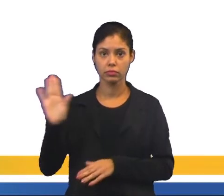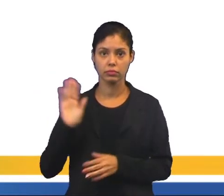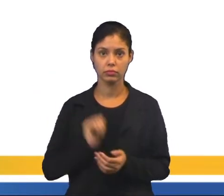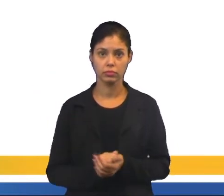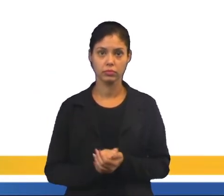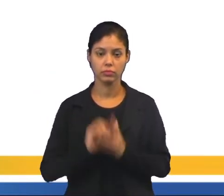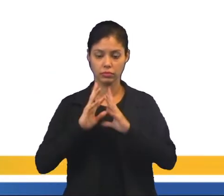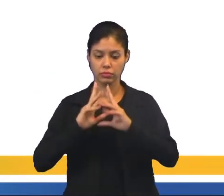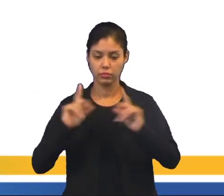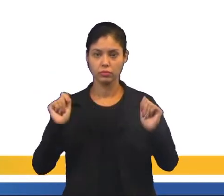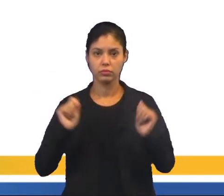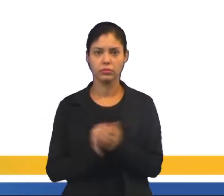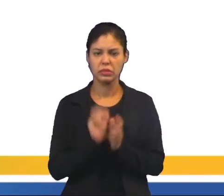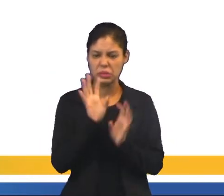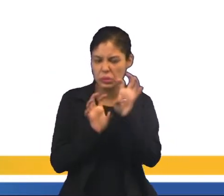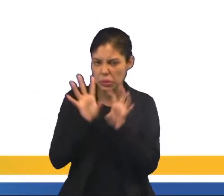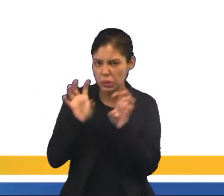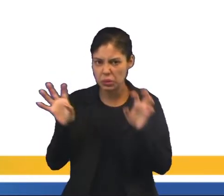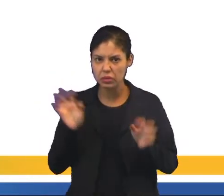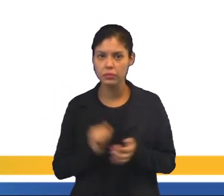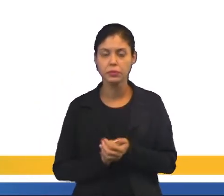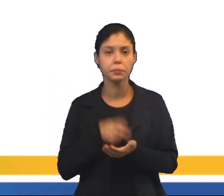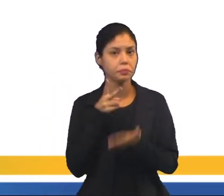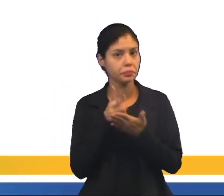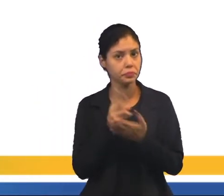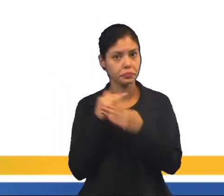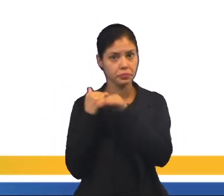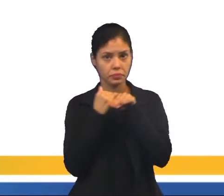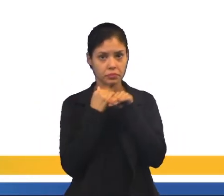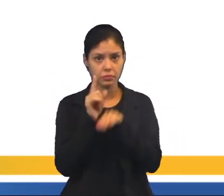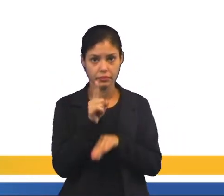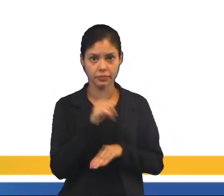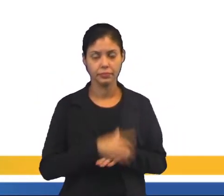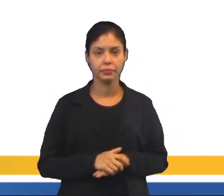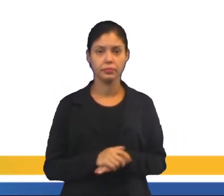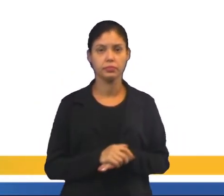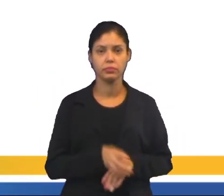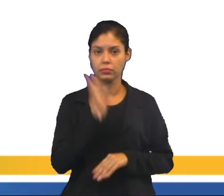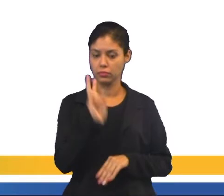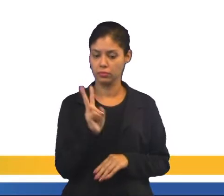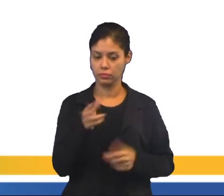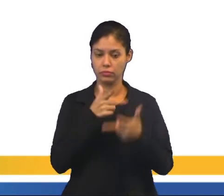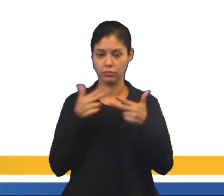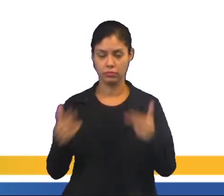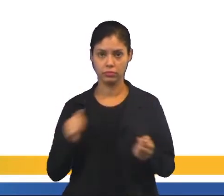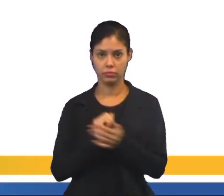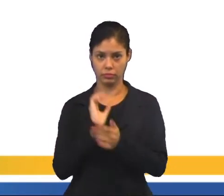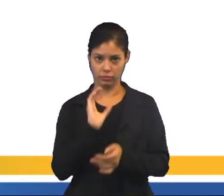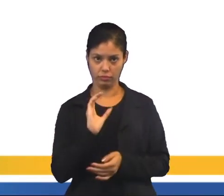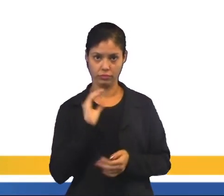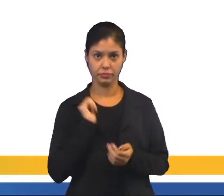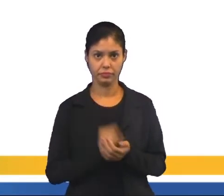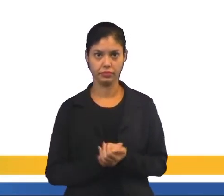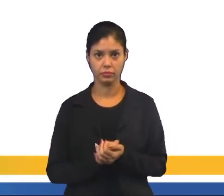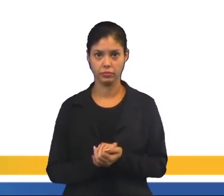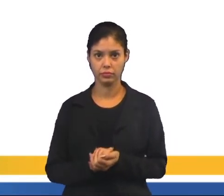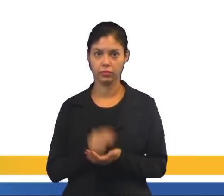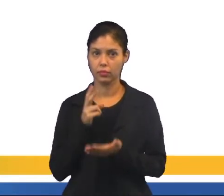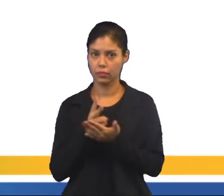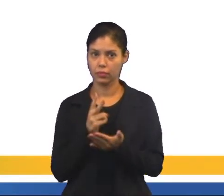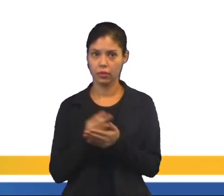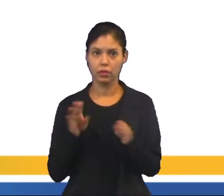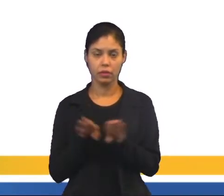tudo deformado. Não está deformado? Não está na mesma proporcionalidade. A mesma coisa na C, também não está na